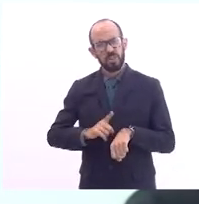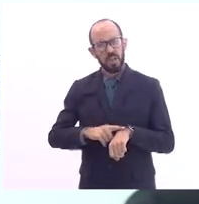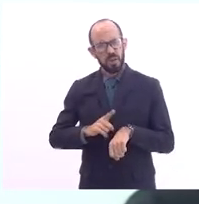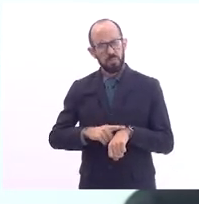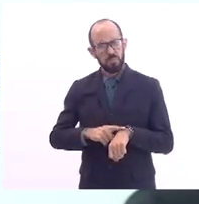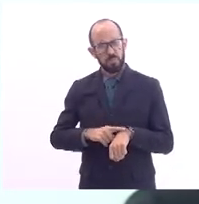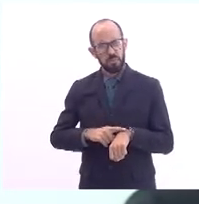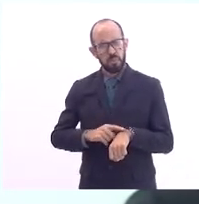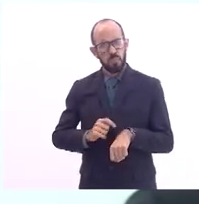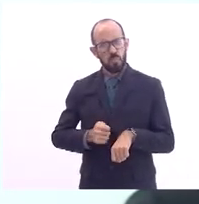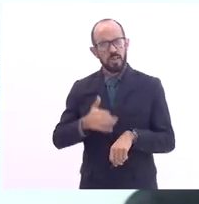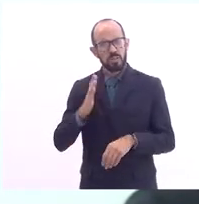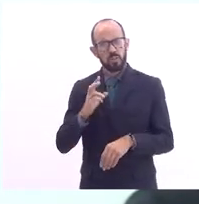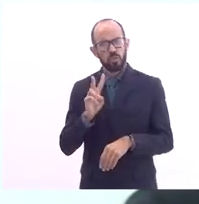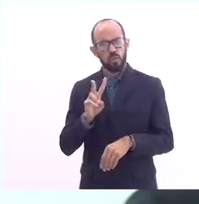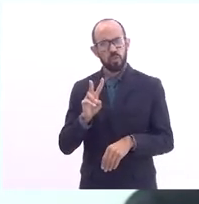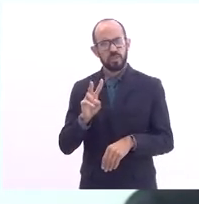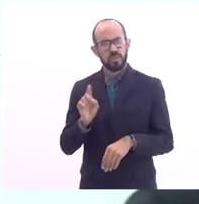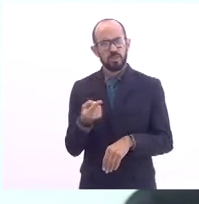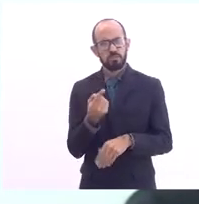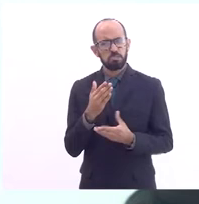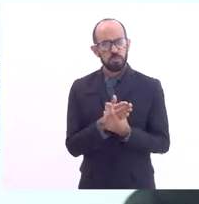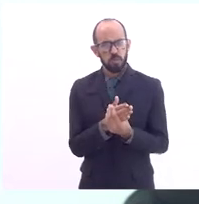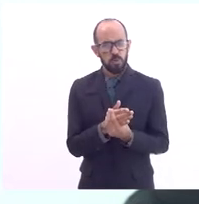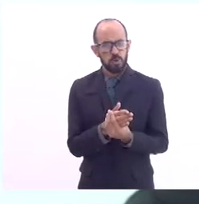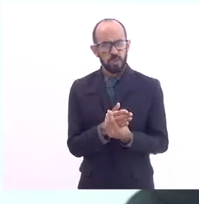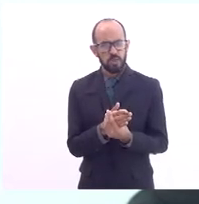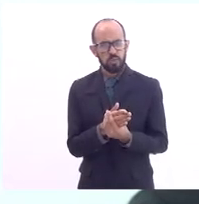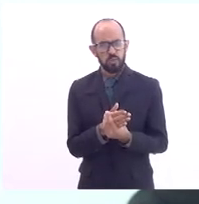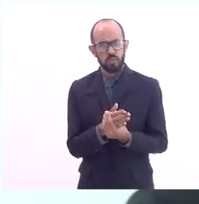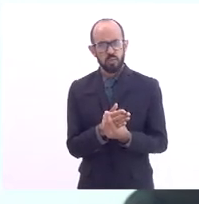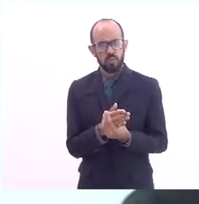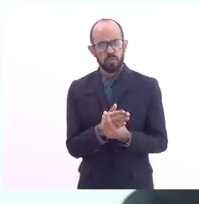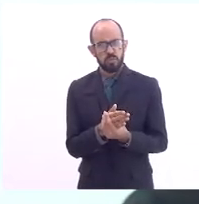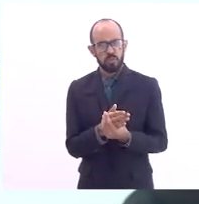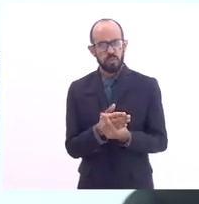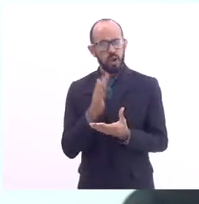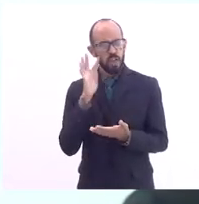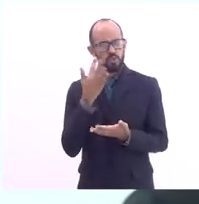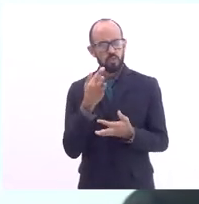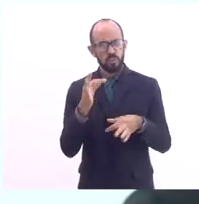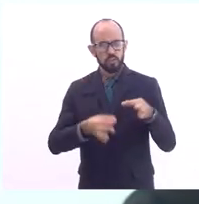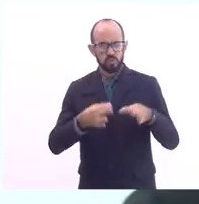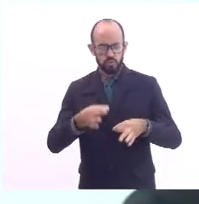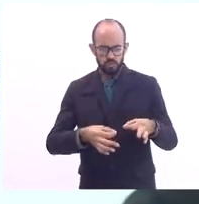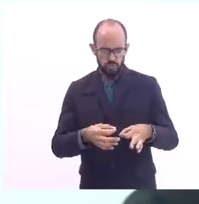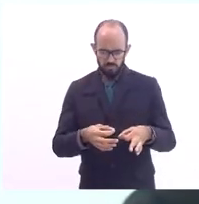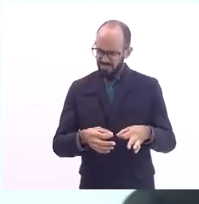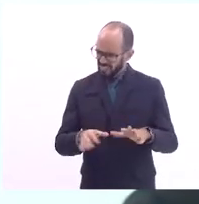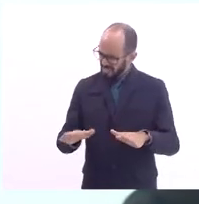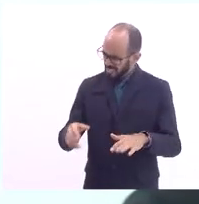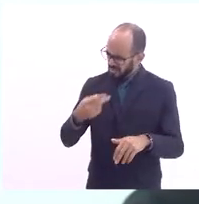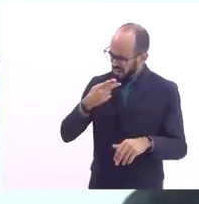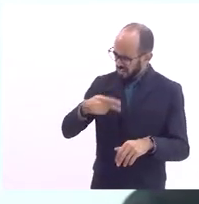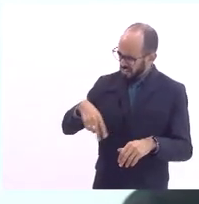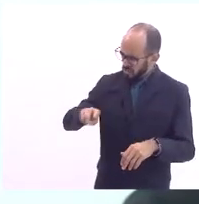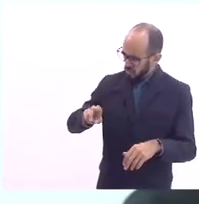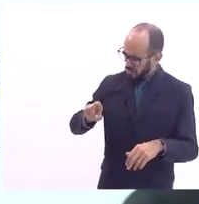mil processos foram judicializados em Teresópolis. Mas, Geraldo, você vem falar de 2 mil processos ao longo de